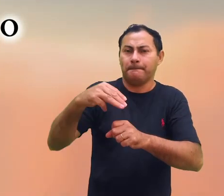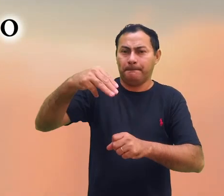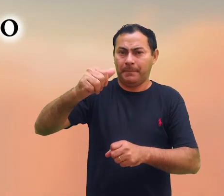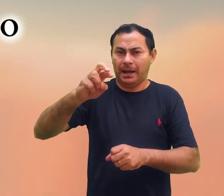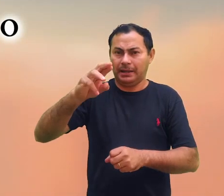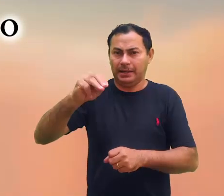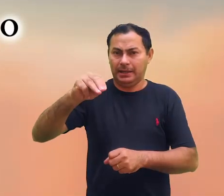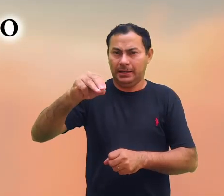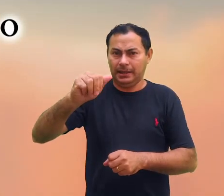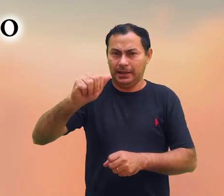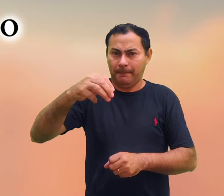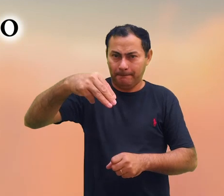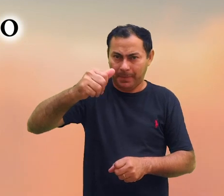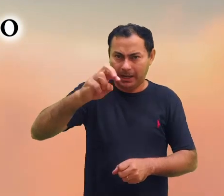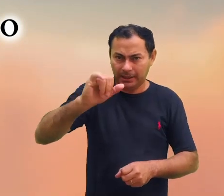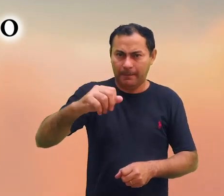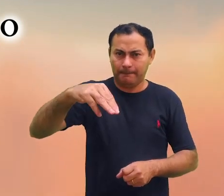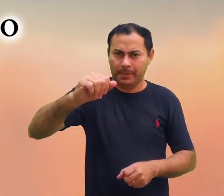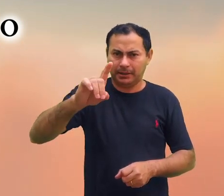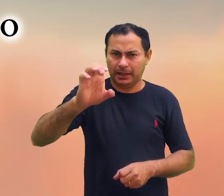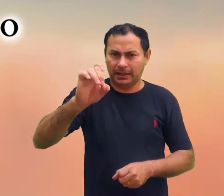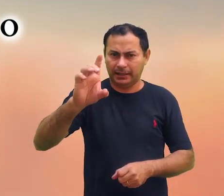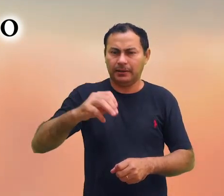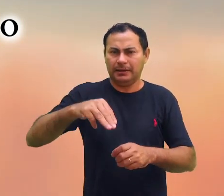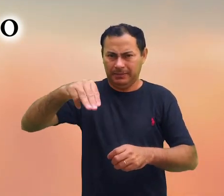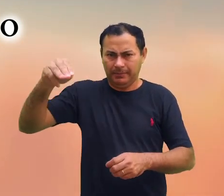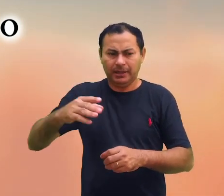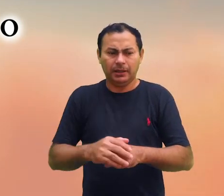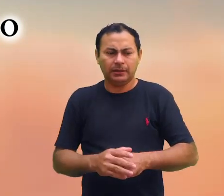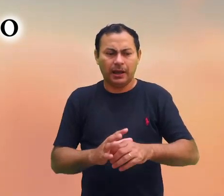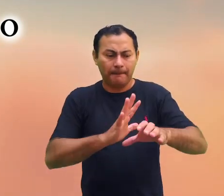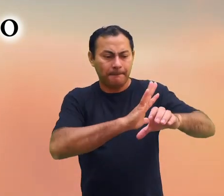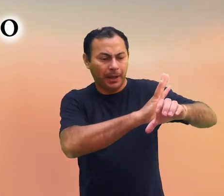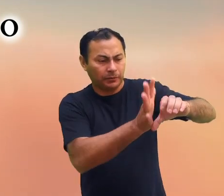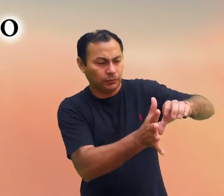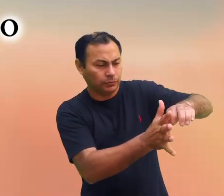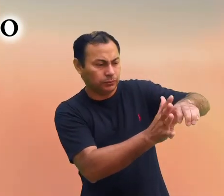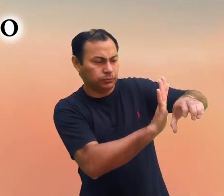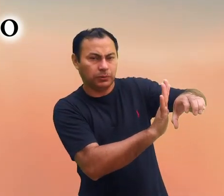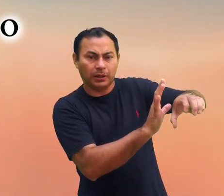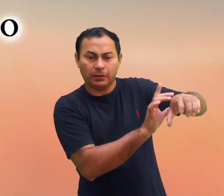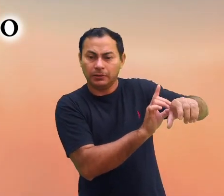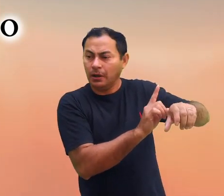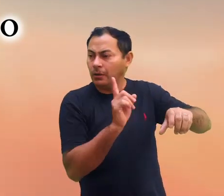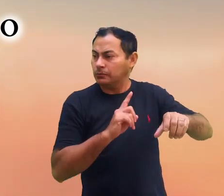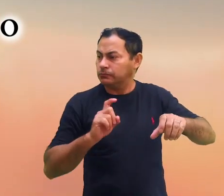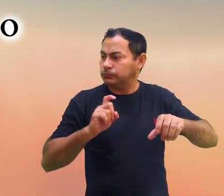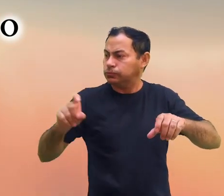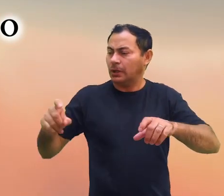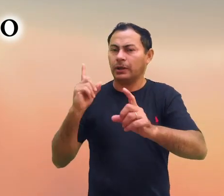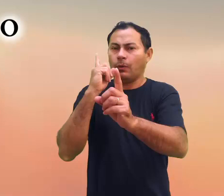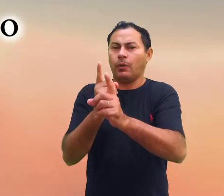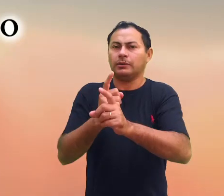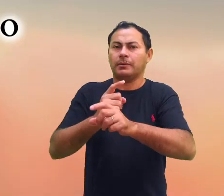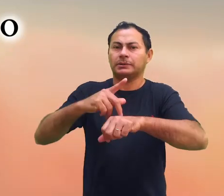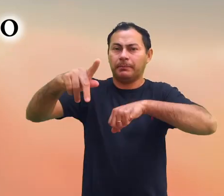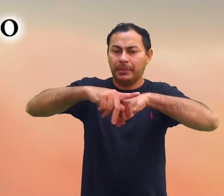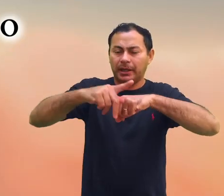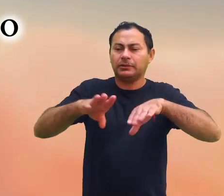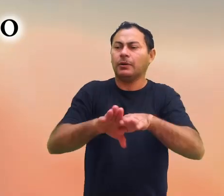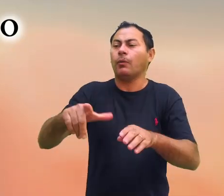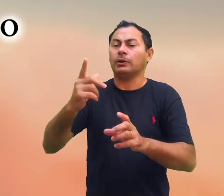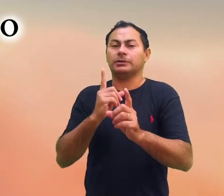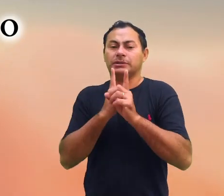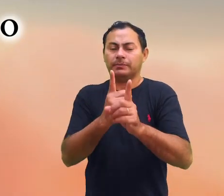Maria Madalena chegou ao sepulcro e viu que a pedra da entrada tinha sido removida. Então correu ao encontro de Simão Pedro e do